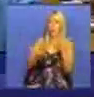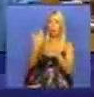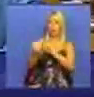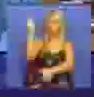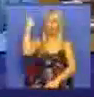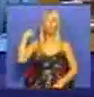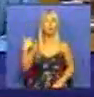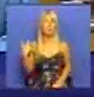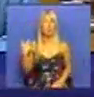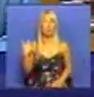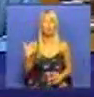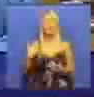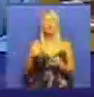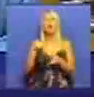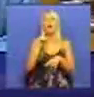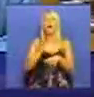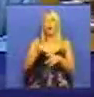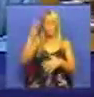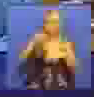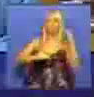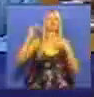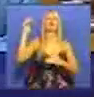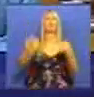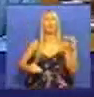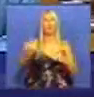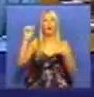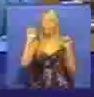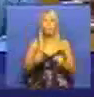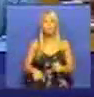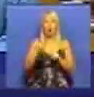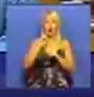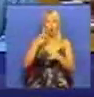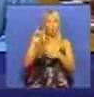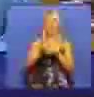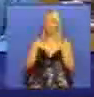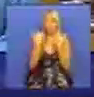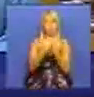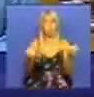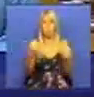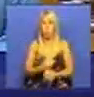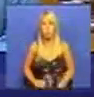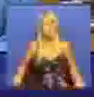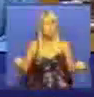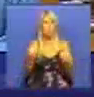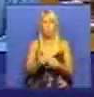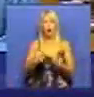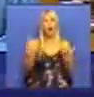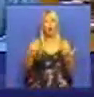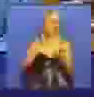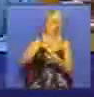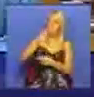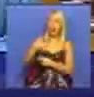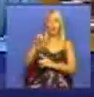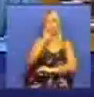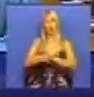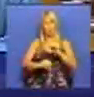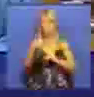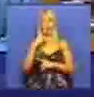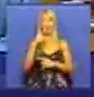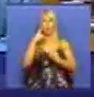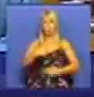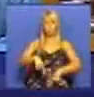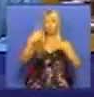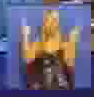passado. A estabilidade nas desigualdades sociais, no país europeu que apresenta o maior